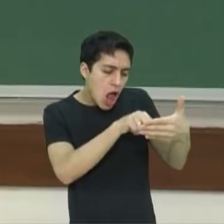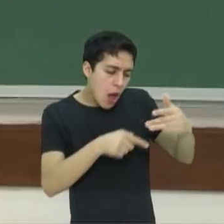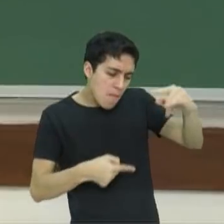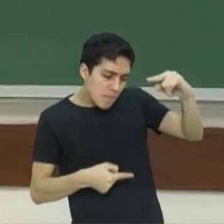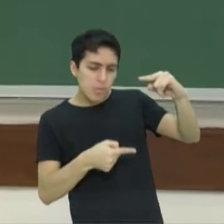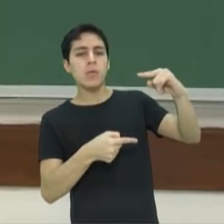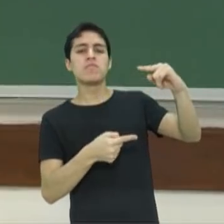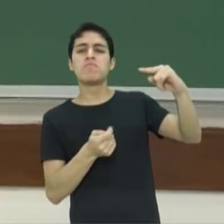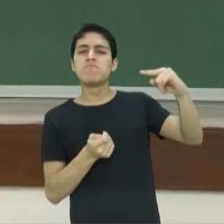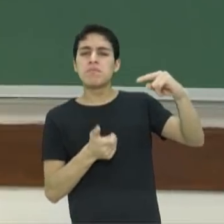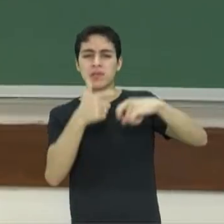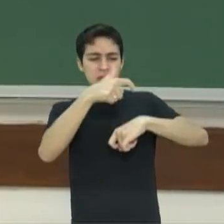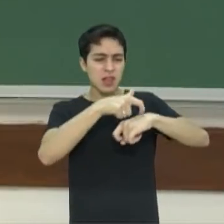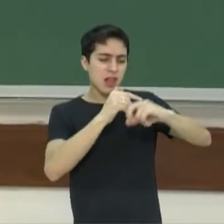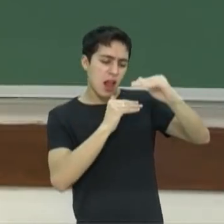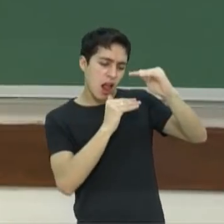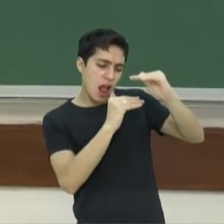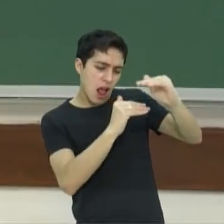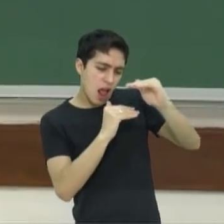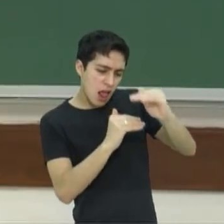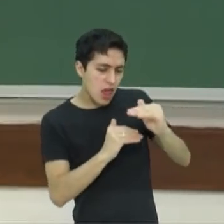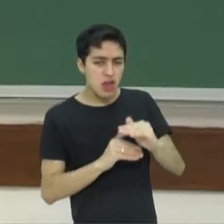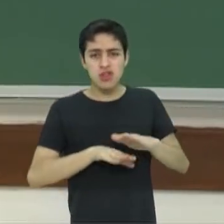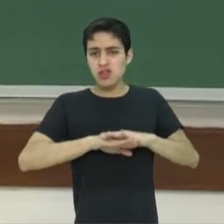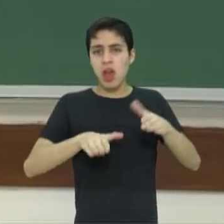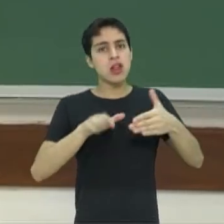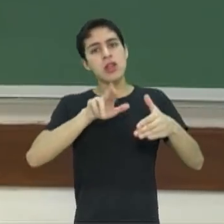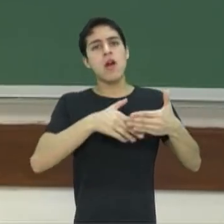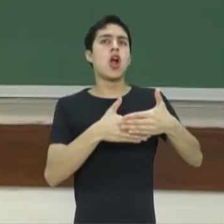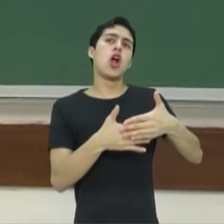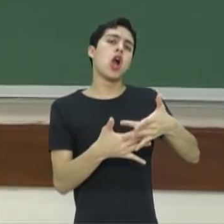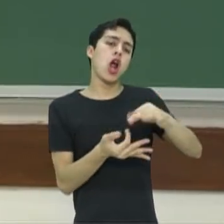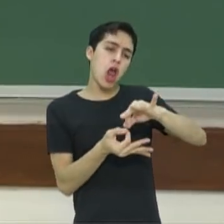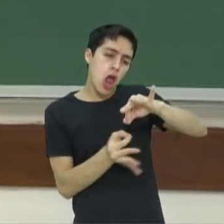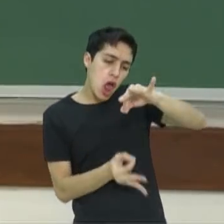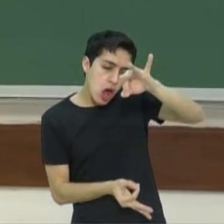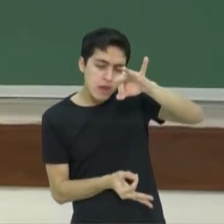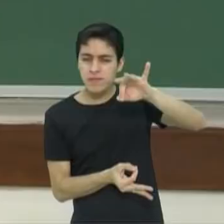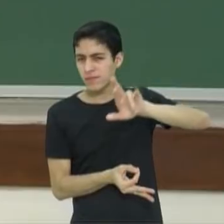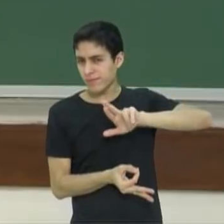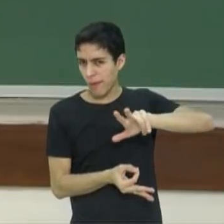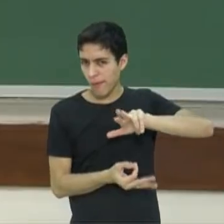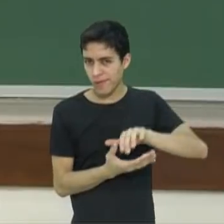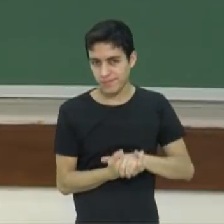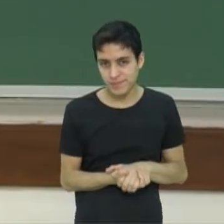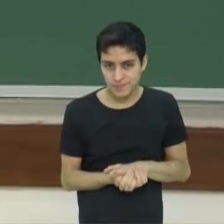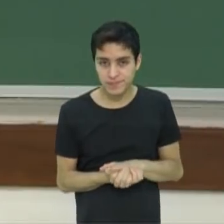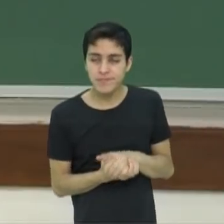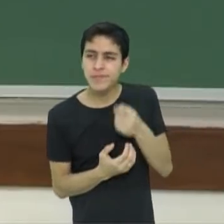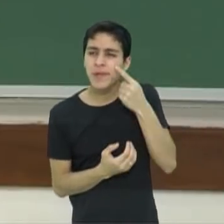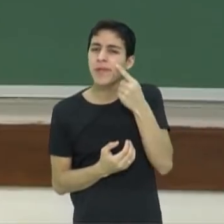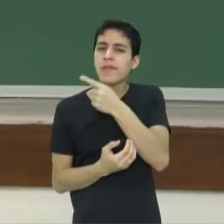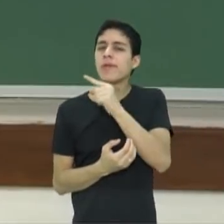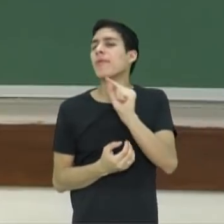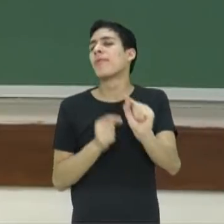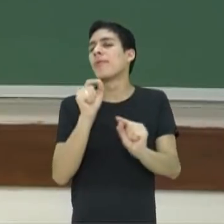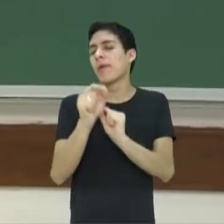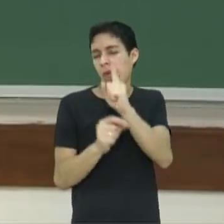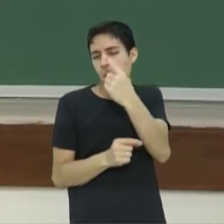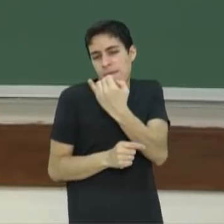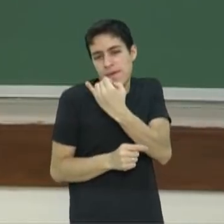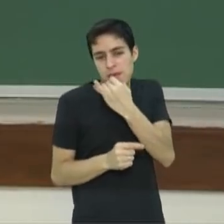lida só, não é um texto extenso, ok? Agora veremos um exemplo de crônica. O nome dela é Sopa de Macarrão.